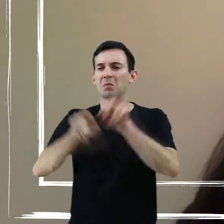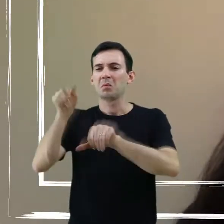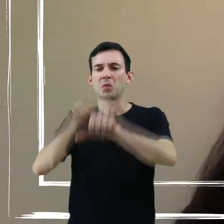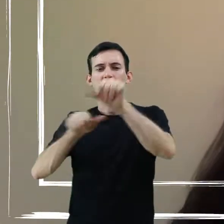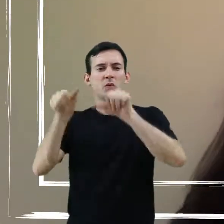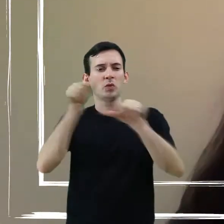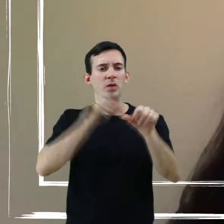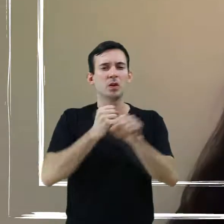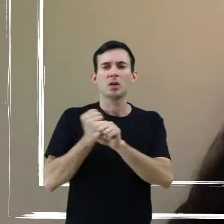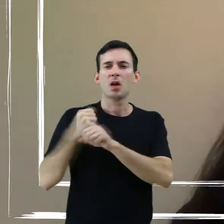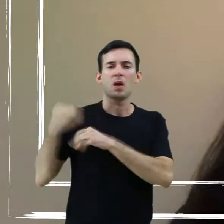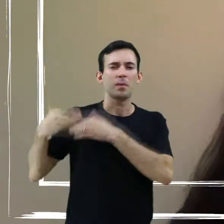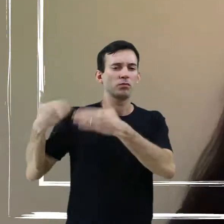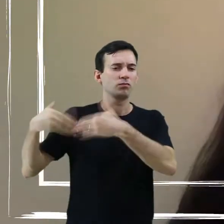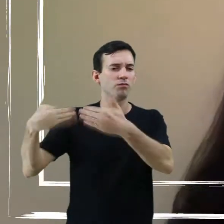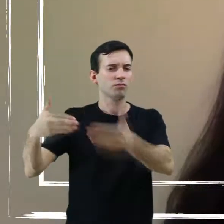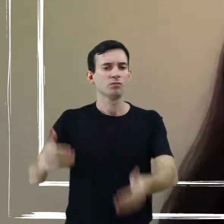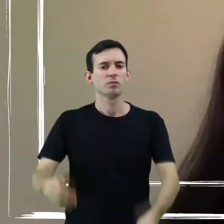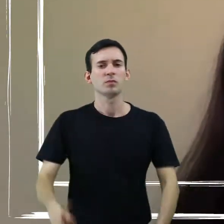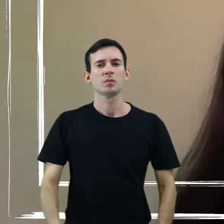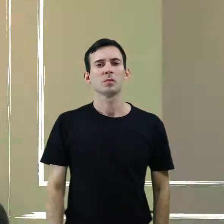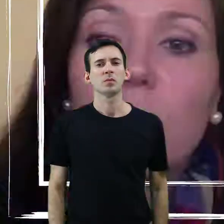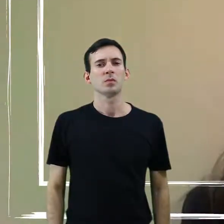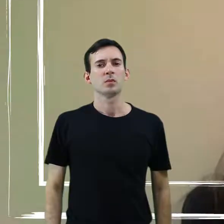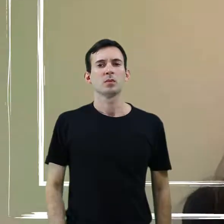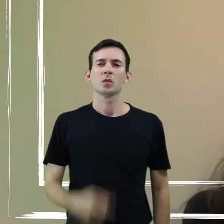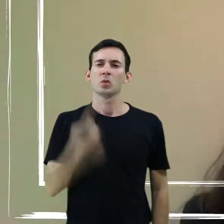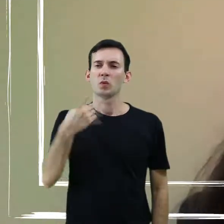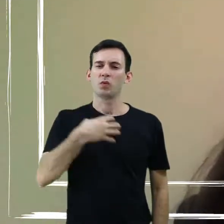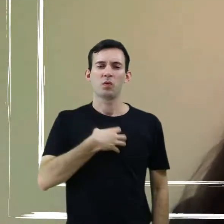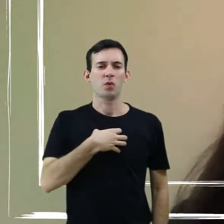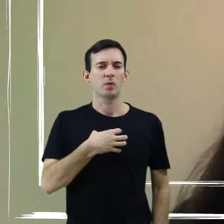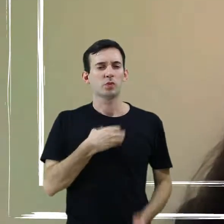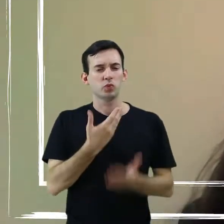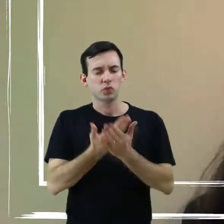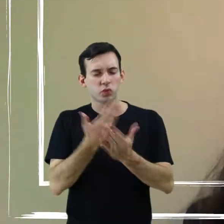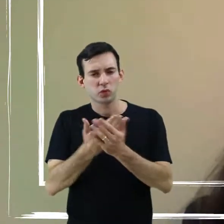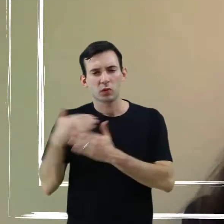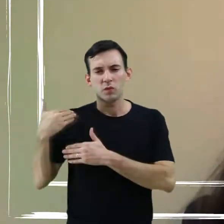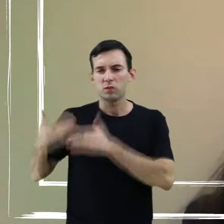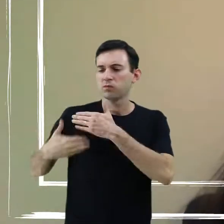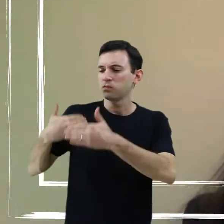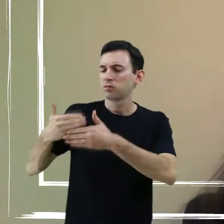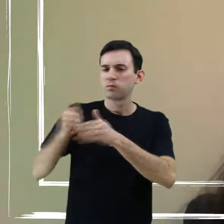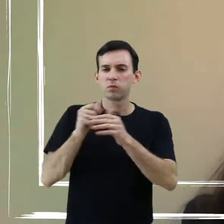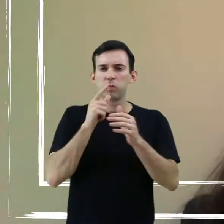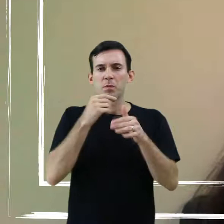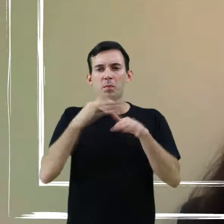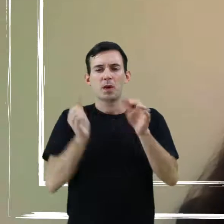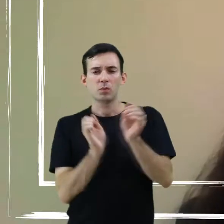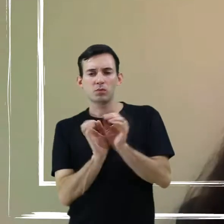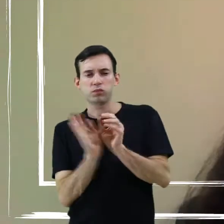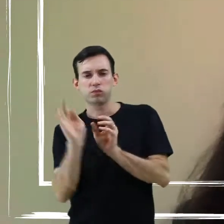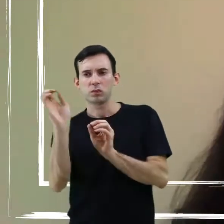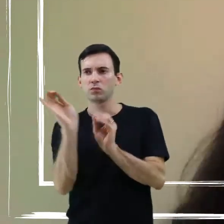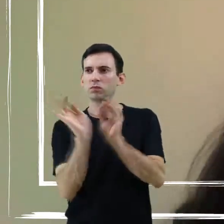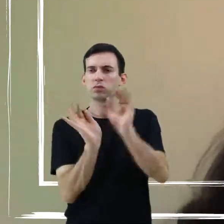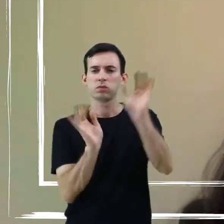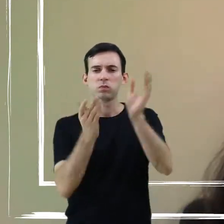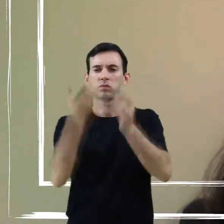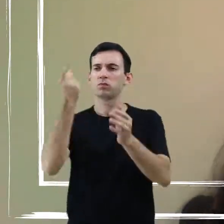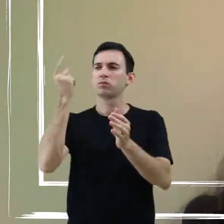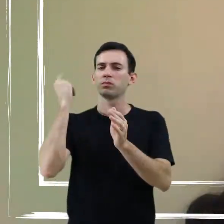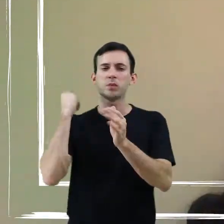deles muda de um lugar para o outro ao longo do tempo. Uma das formas de estudar a evolução das correntes marinhas do passado é ver como